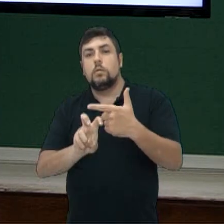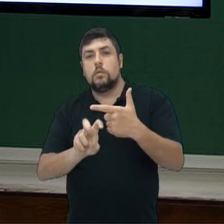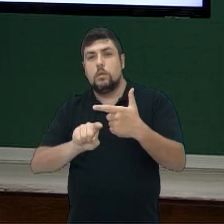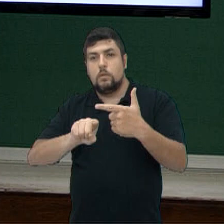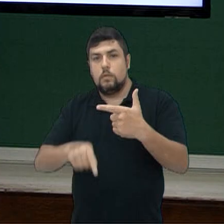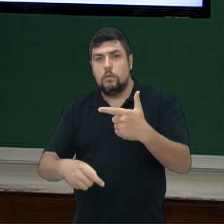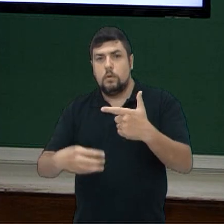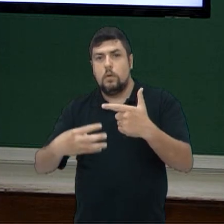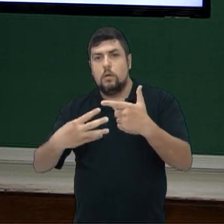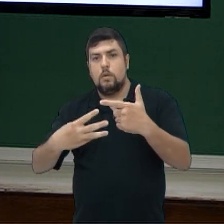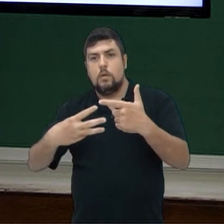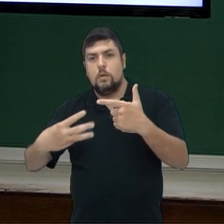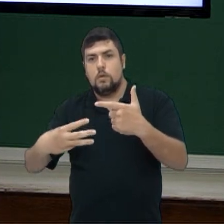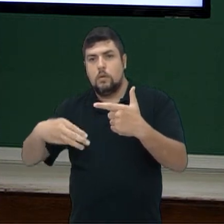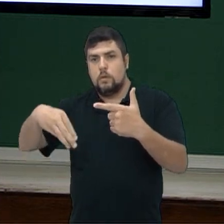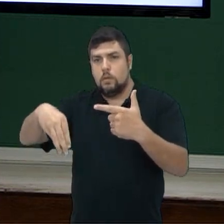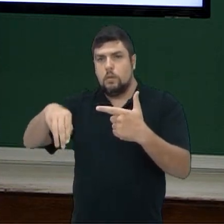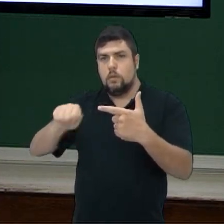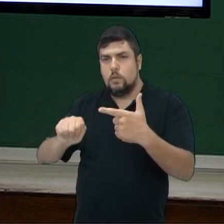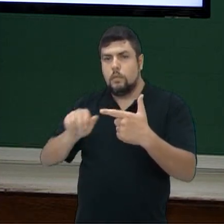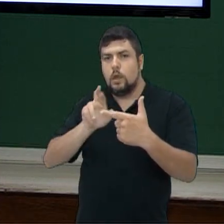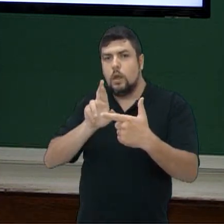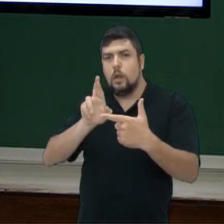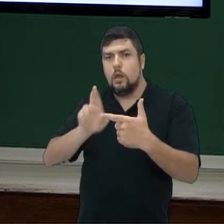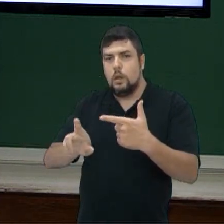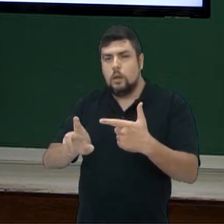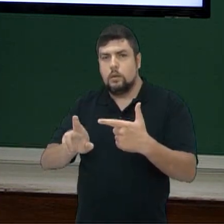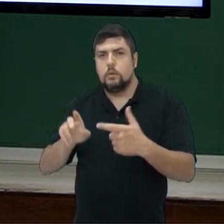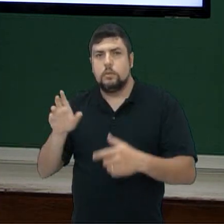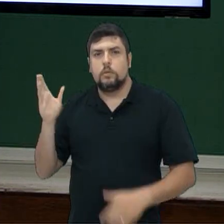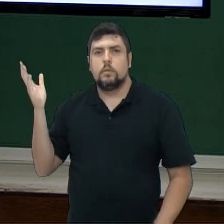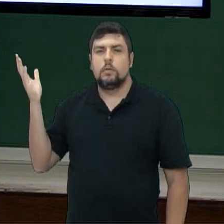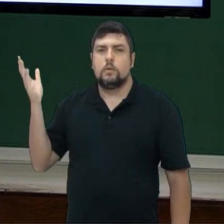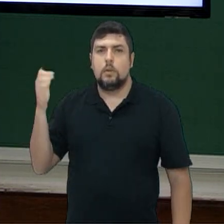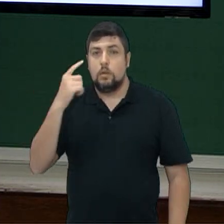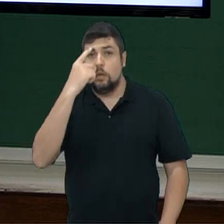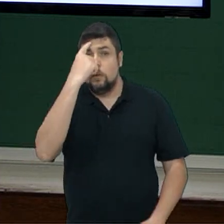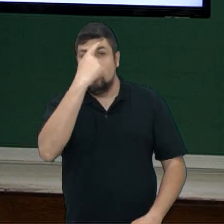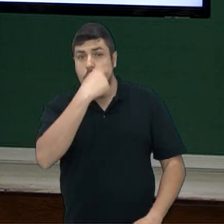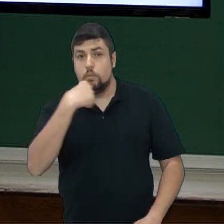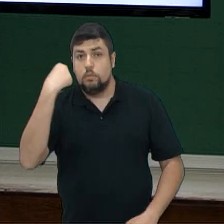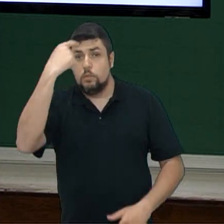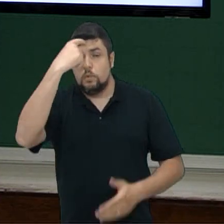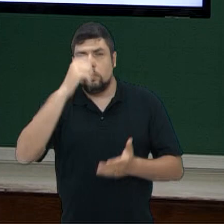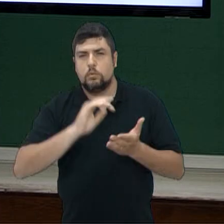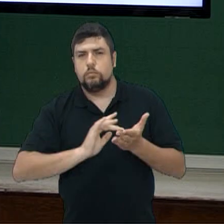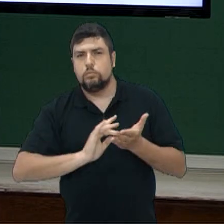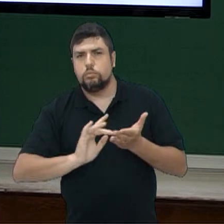5,43 miliampere, que é a resposta aqui, em 1 hora no caso, né? 1 hora de uso.